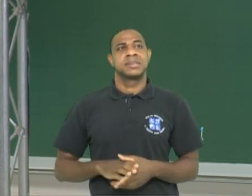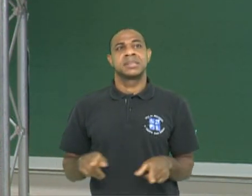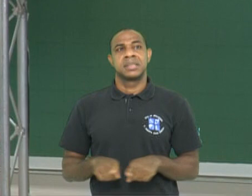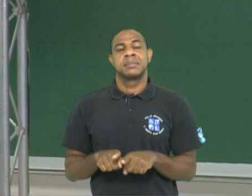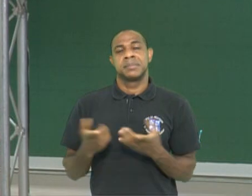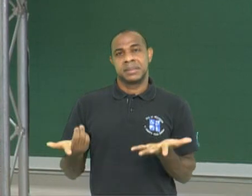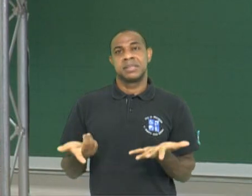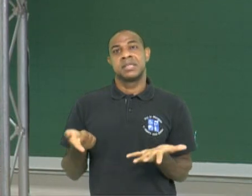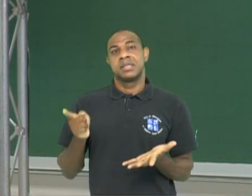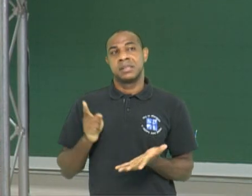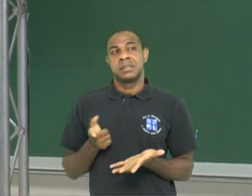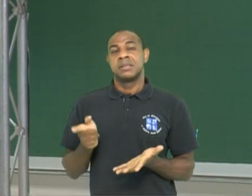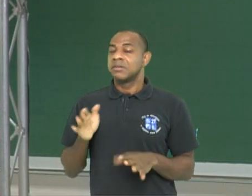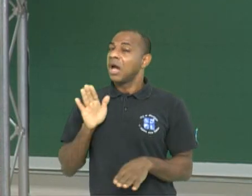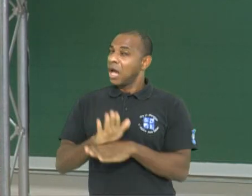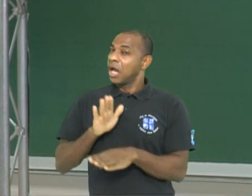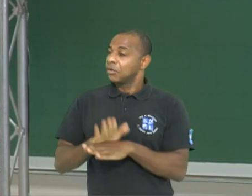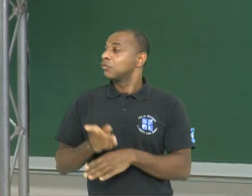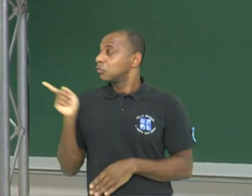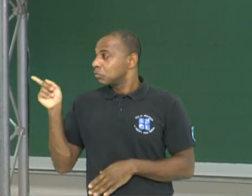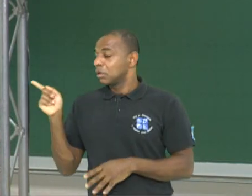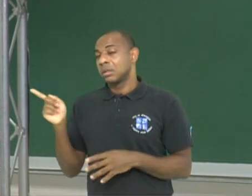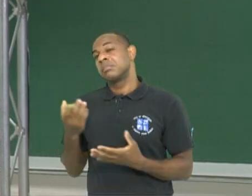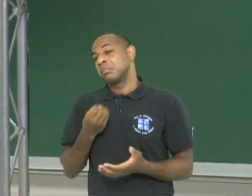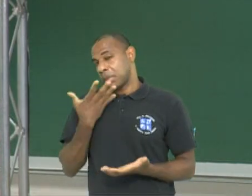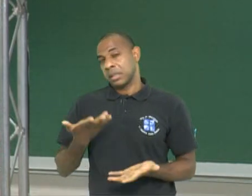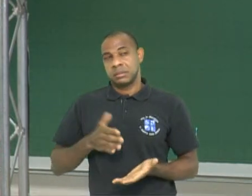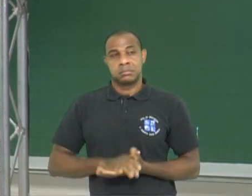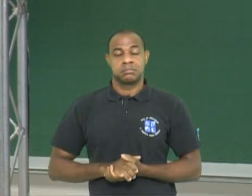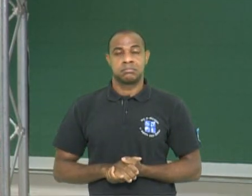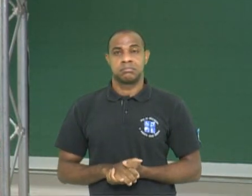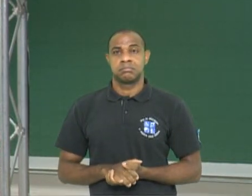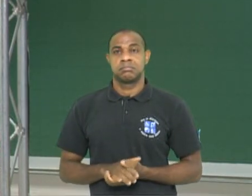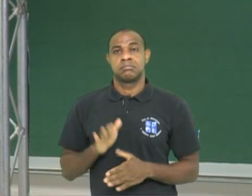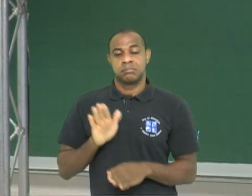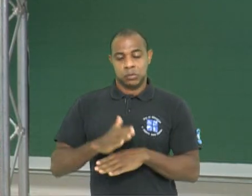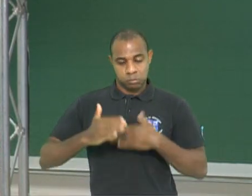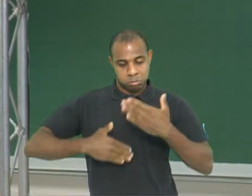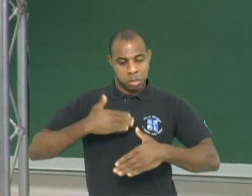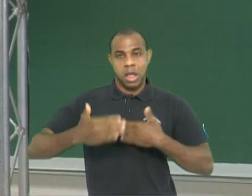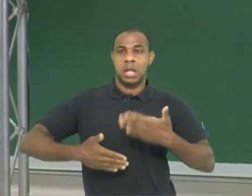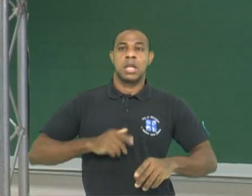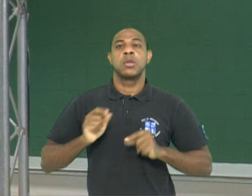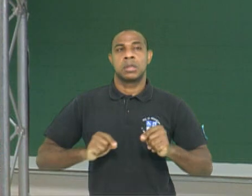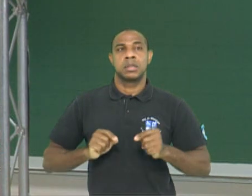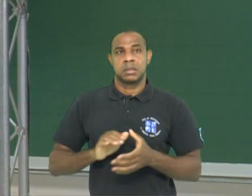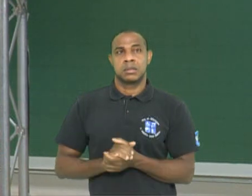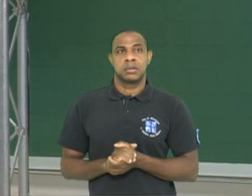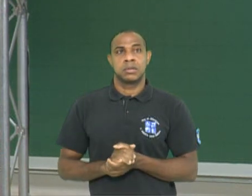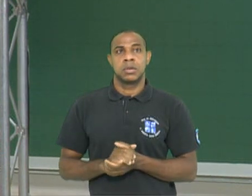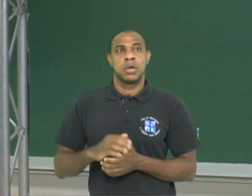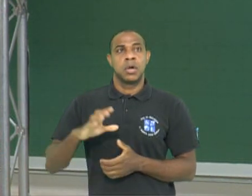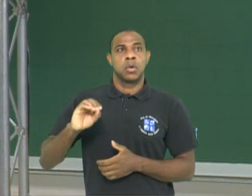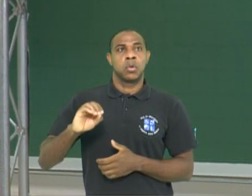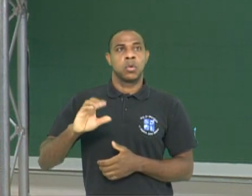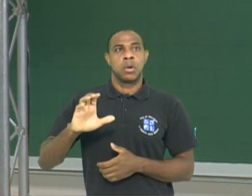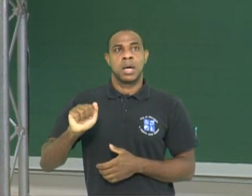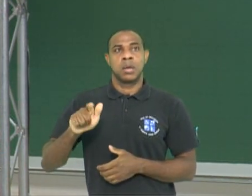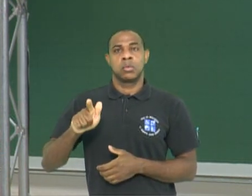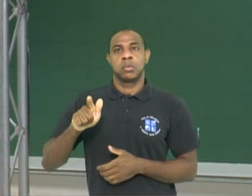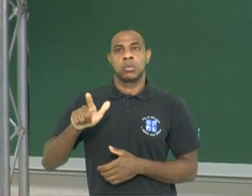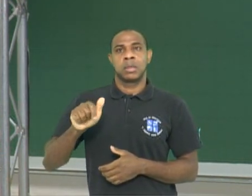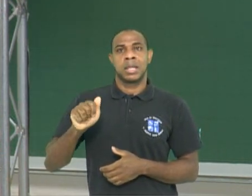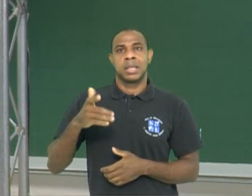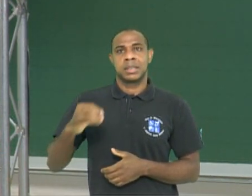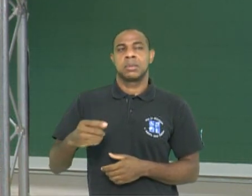isso aqui já ajuda e bastante no processo, né, de coagulação sanguínea desse indivíduo.